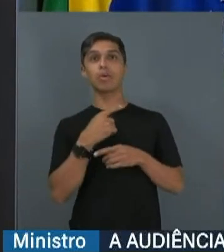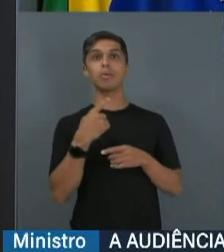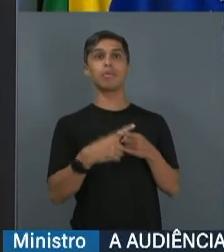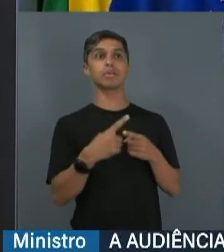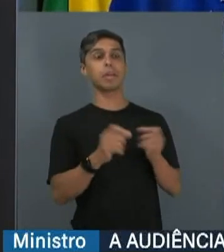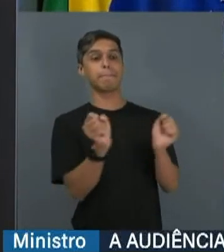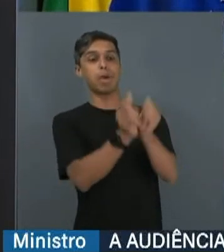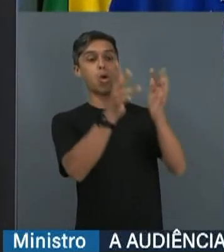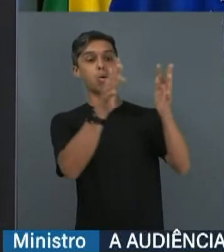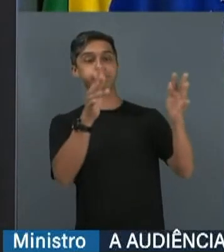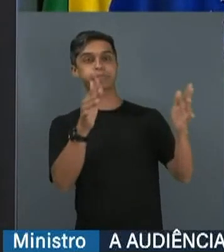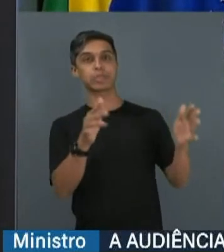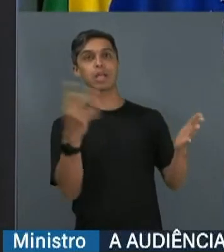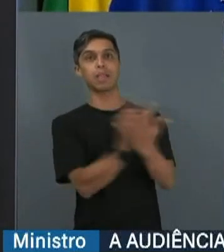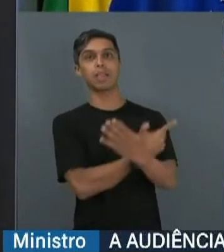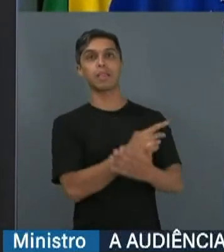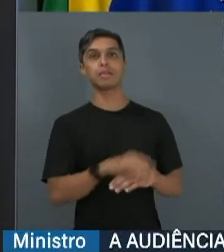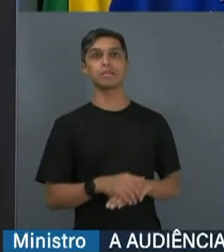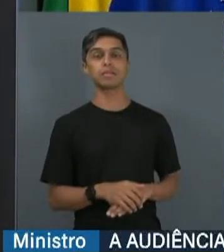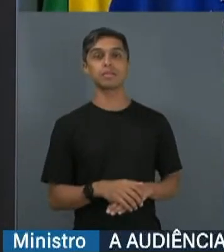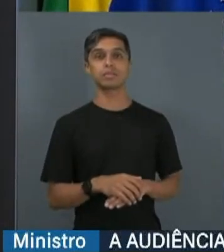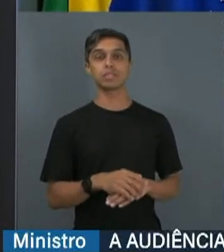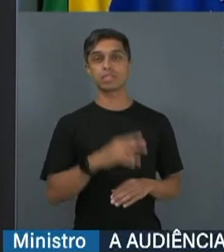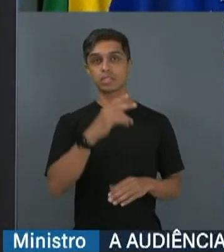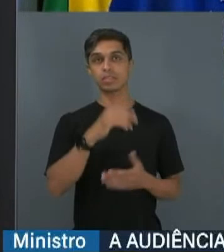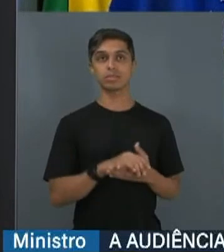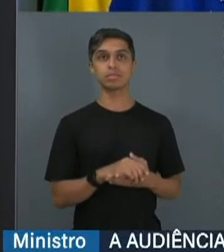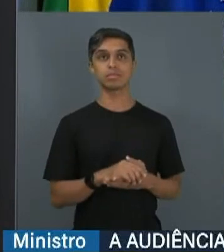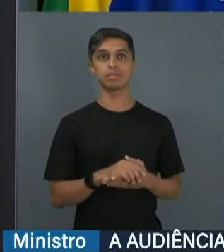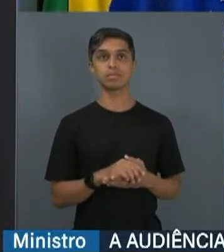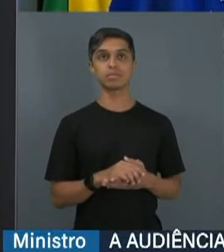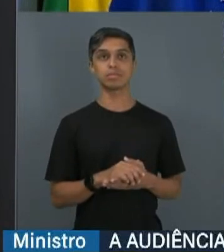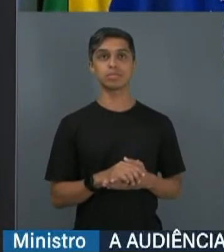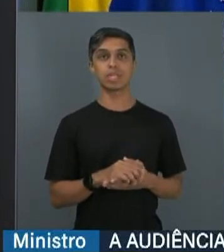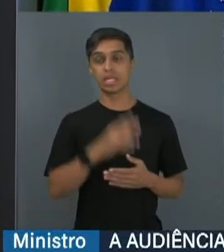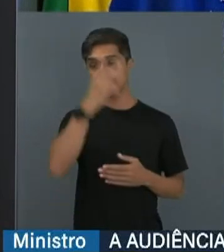convidados por quem fazia a segurança, natural.